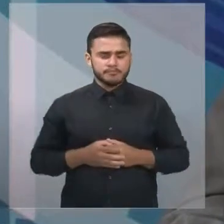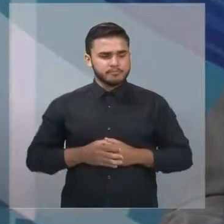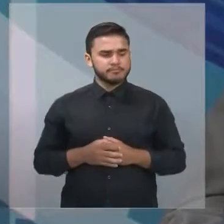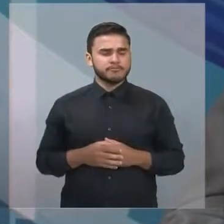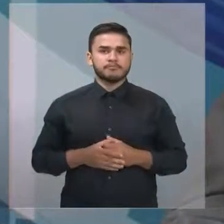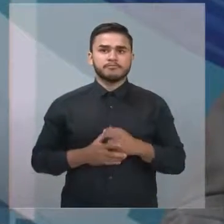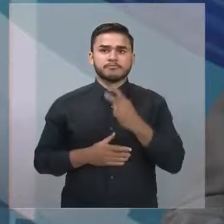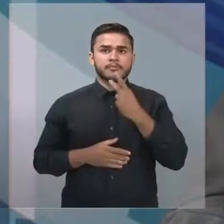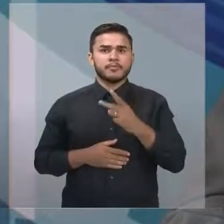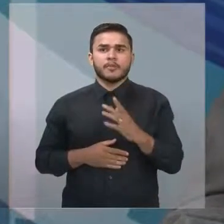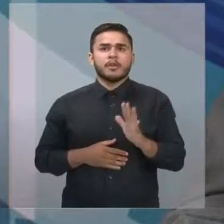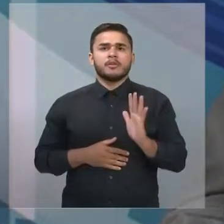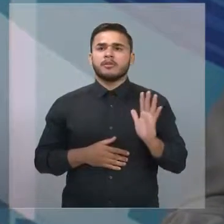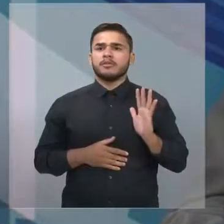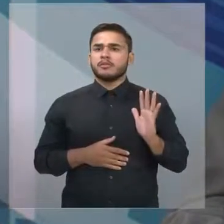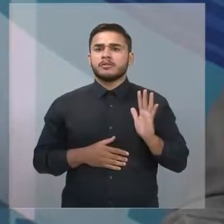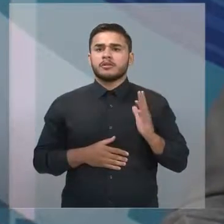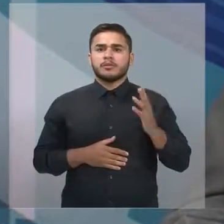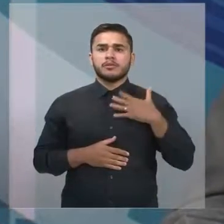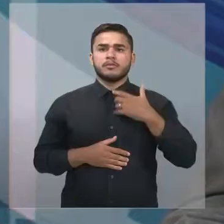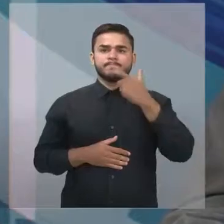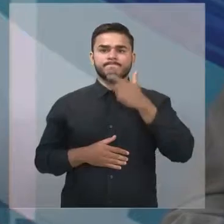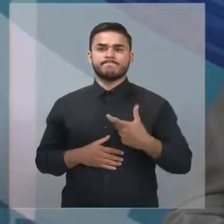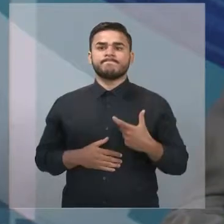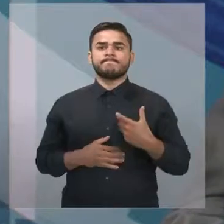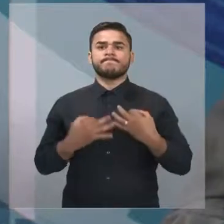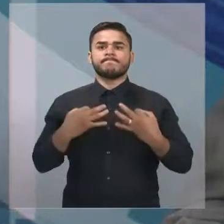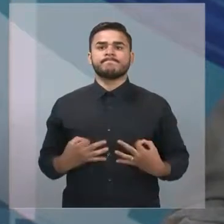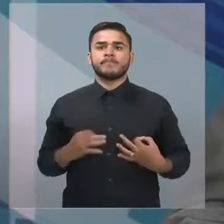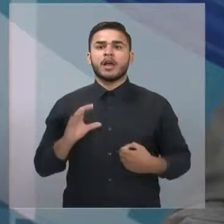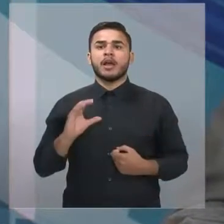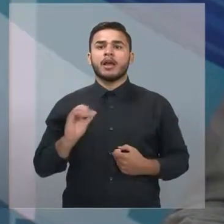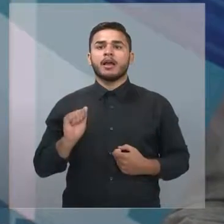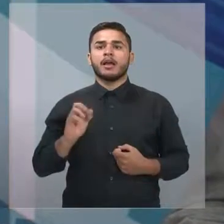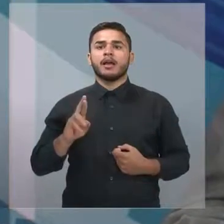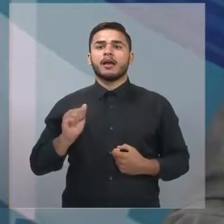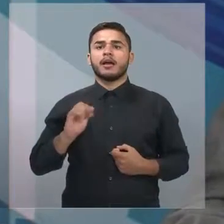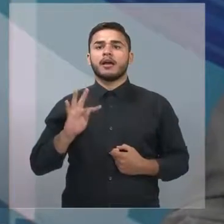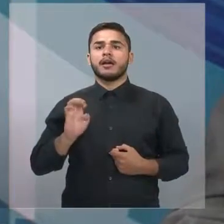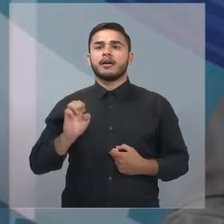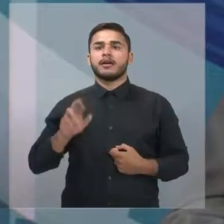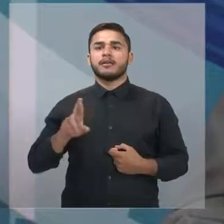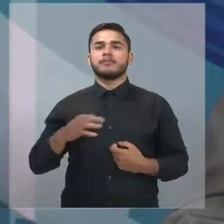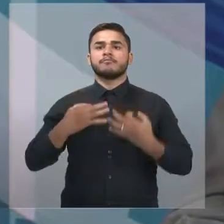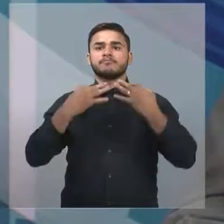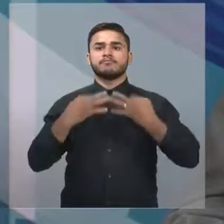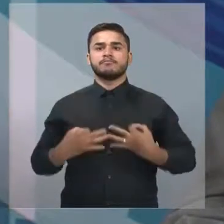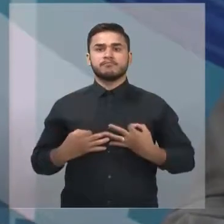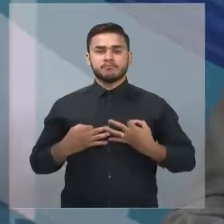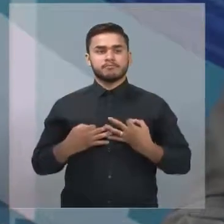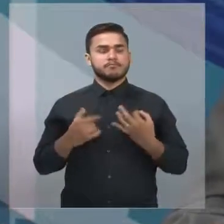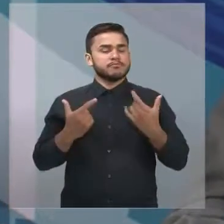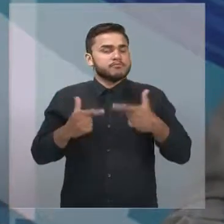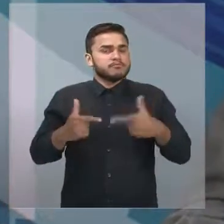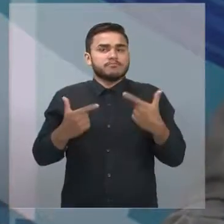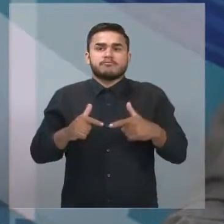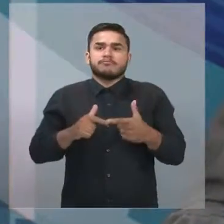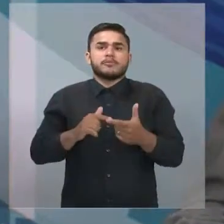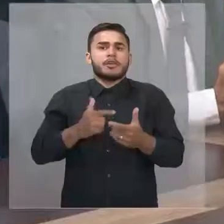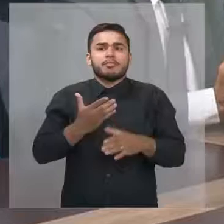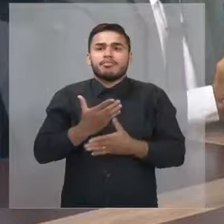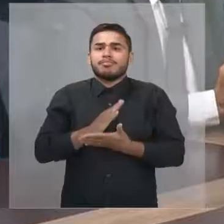cognitivo não guarda relação com o caráter, não guarda relação com o